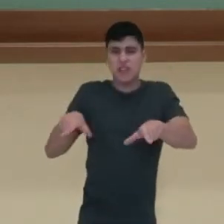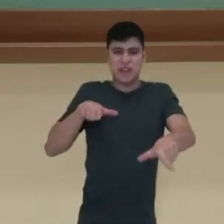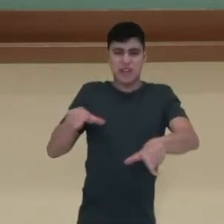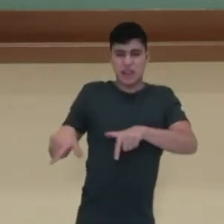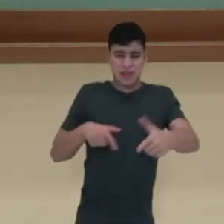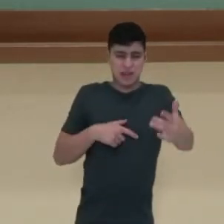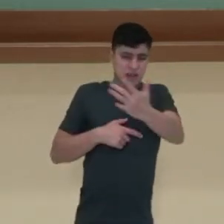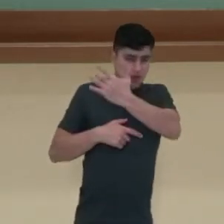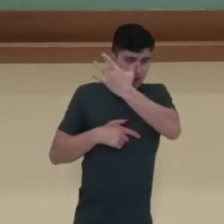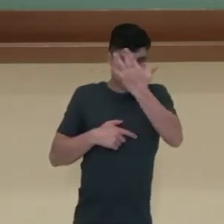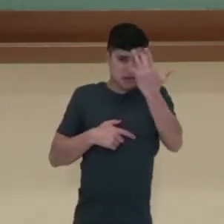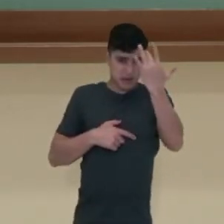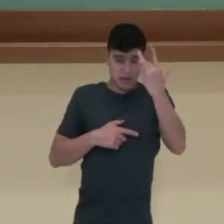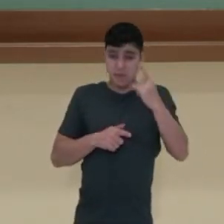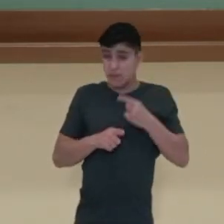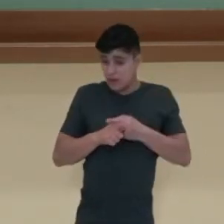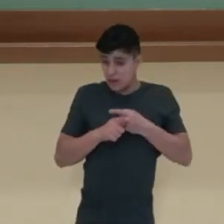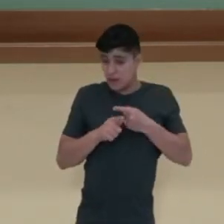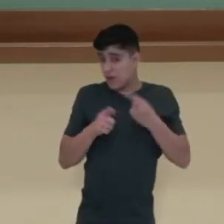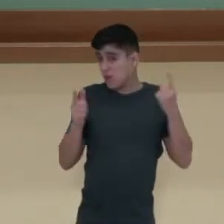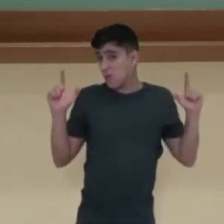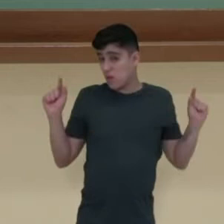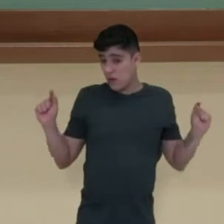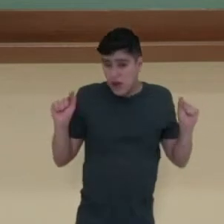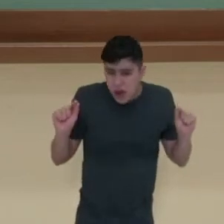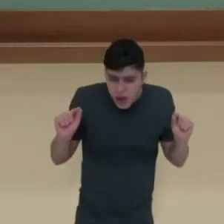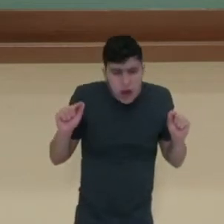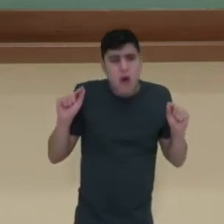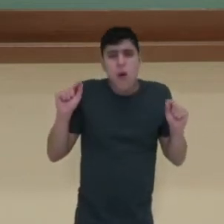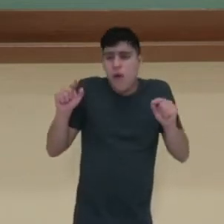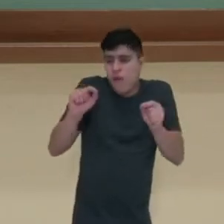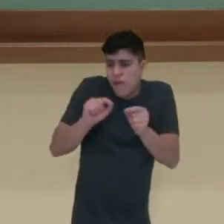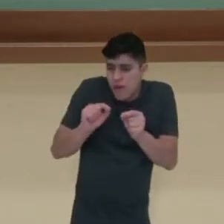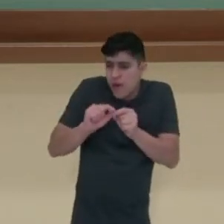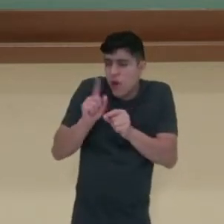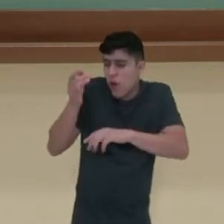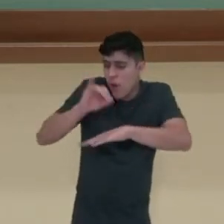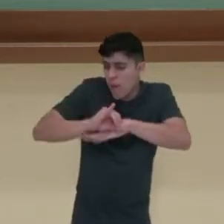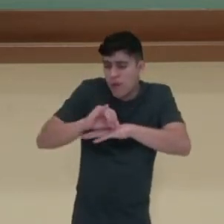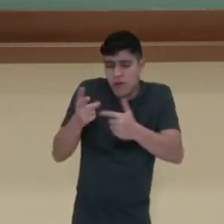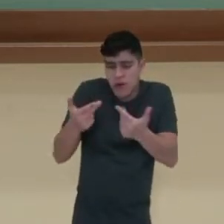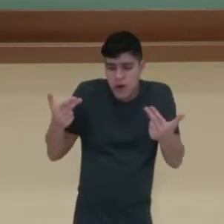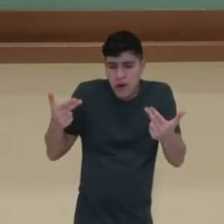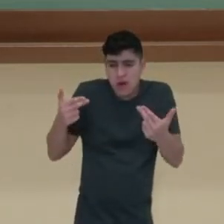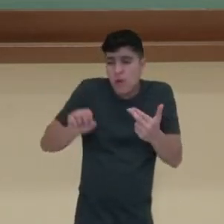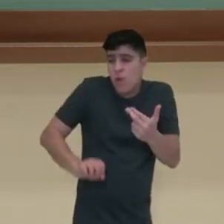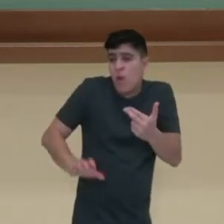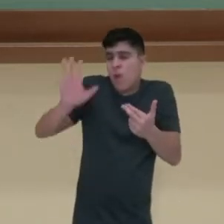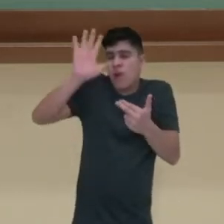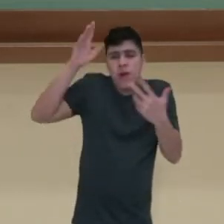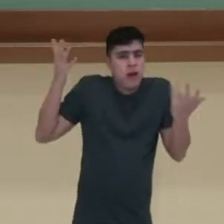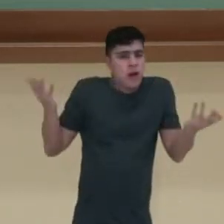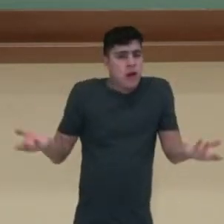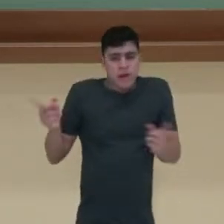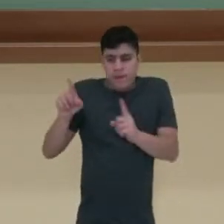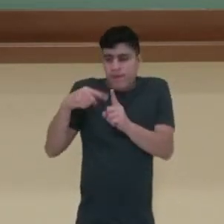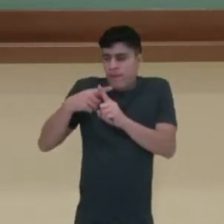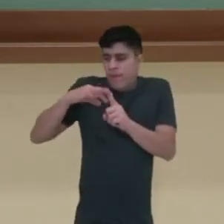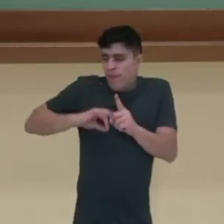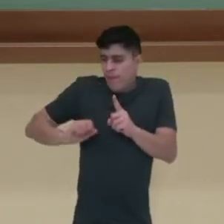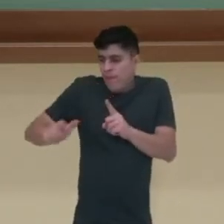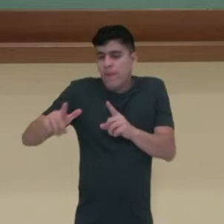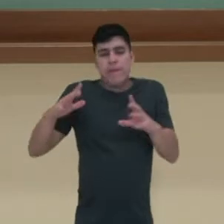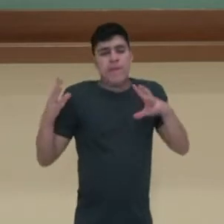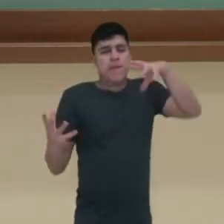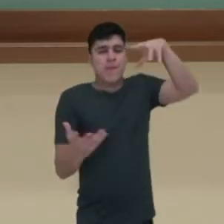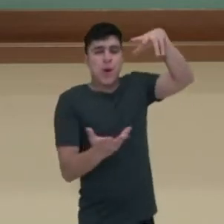trabalhador, porque, teoricamente, o custo da fabricação sairia mais elevado. Isso vai dando ao mundo